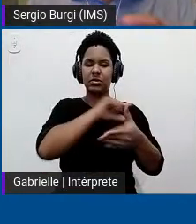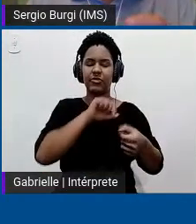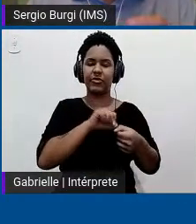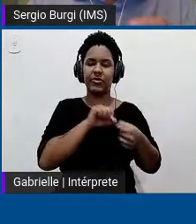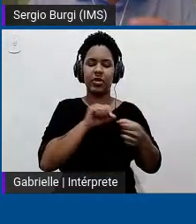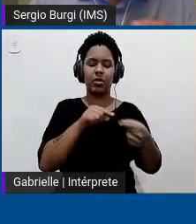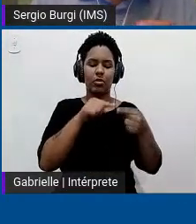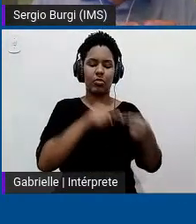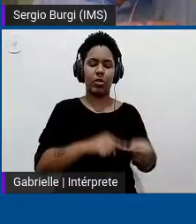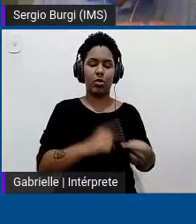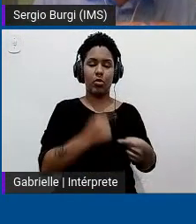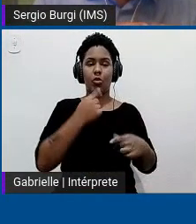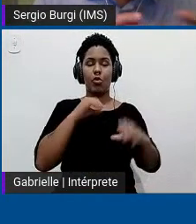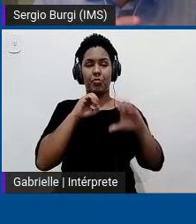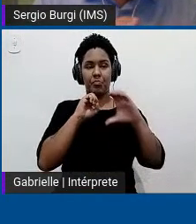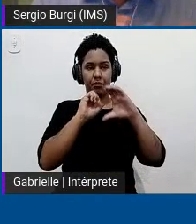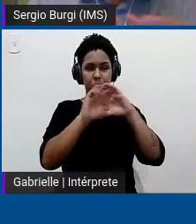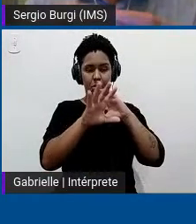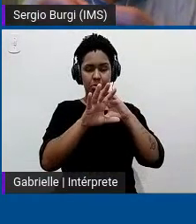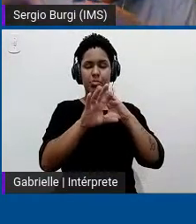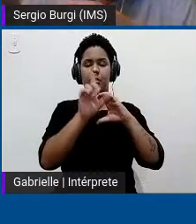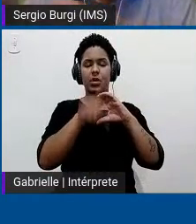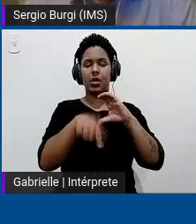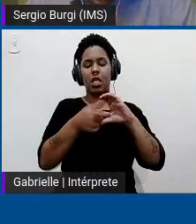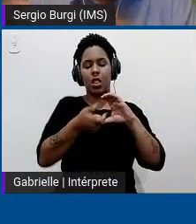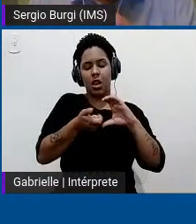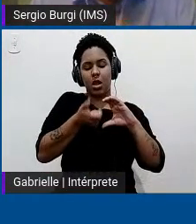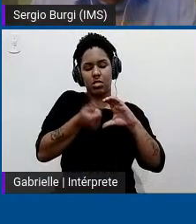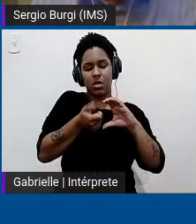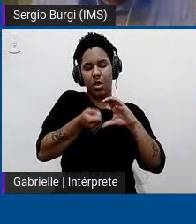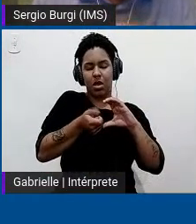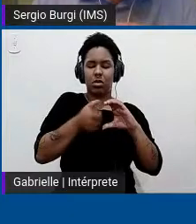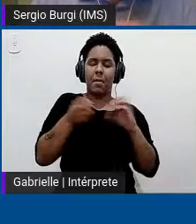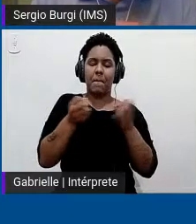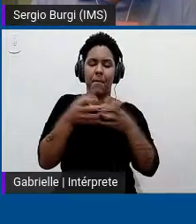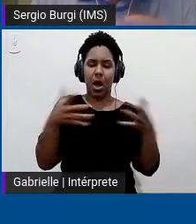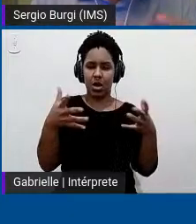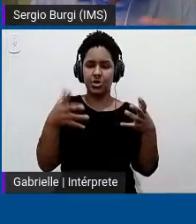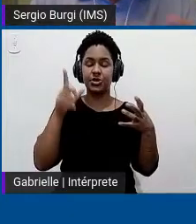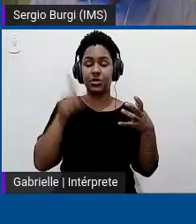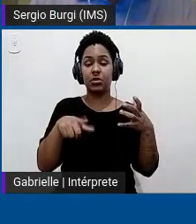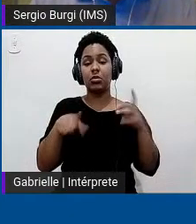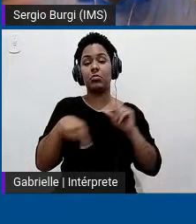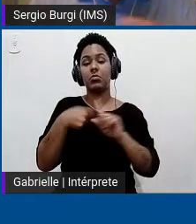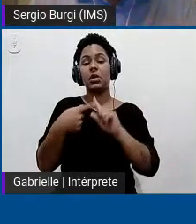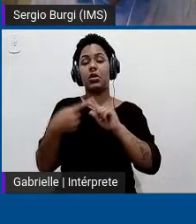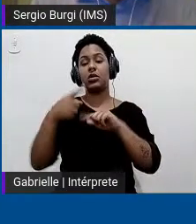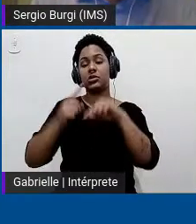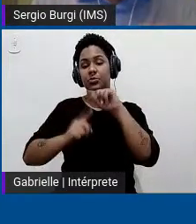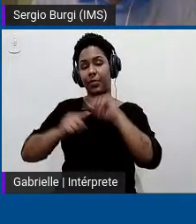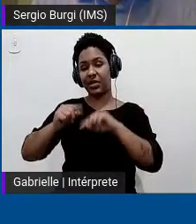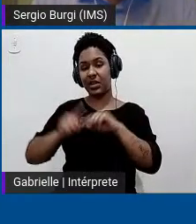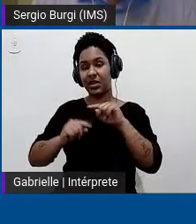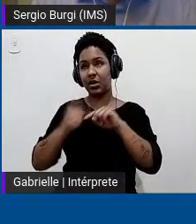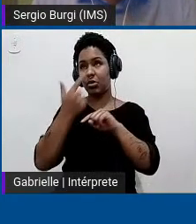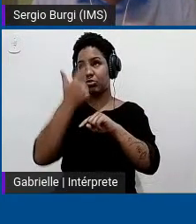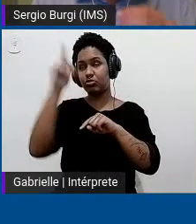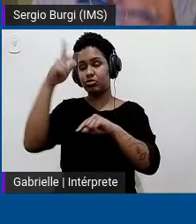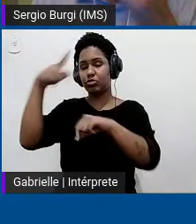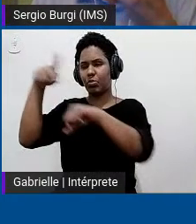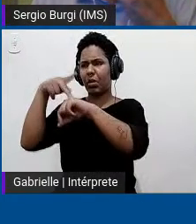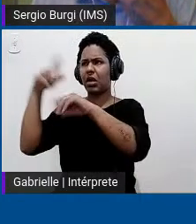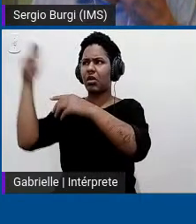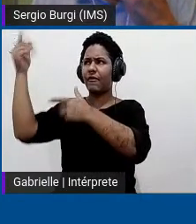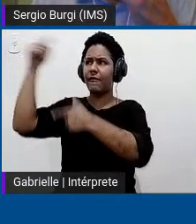a uma projeção de lanterna mágica com um equipamento muito importado, né, de muita qualidade